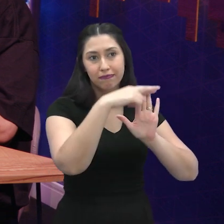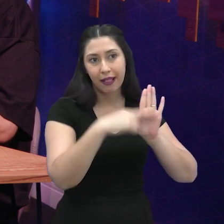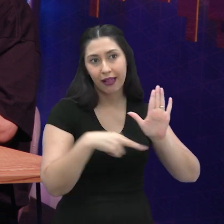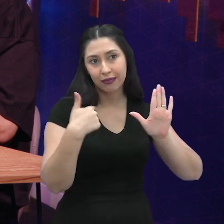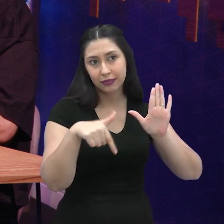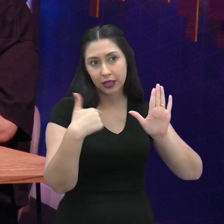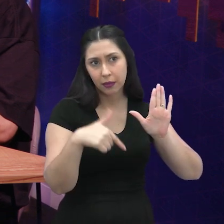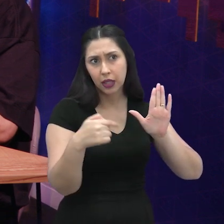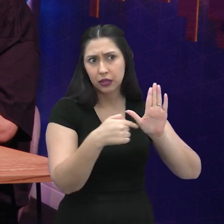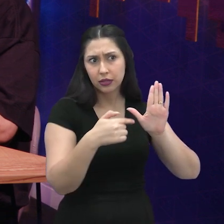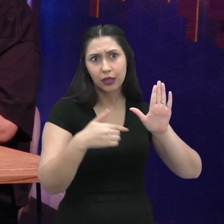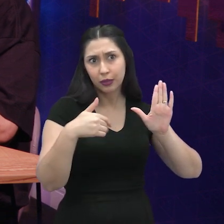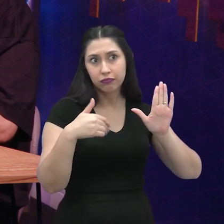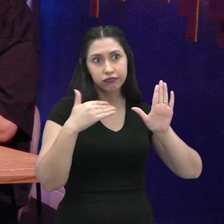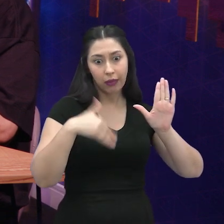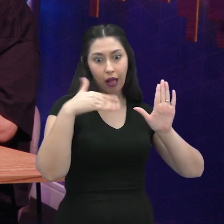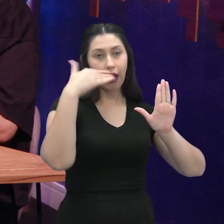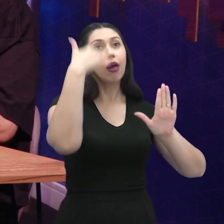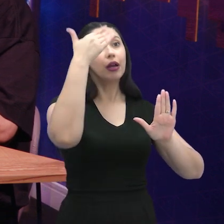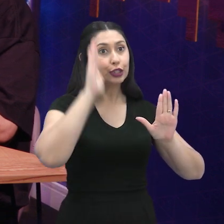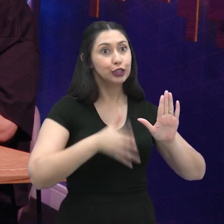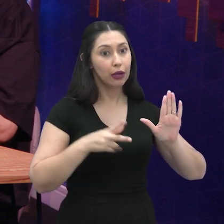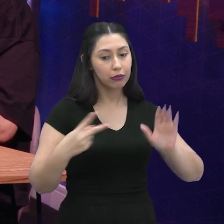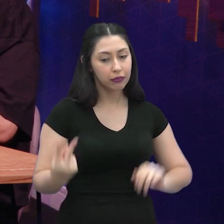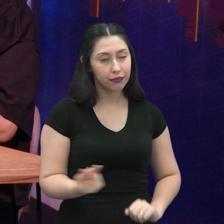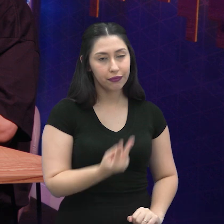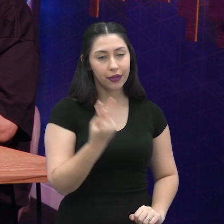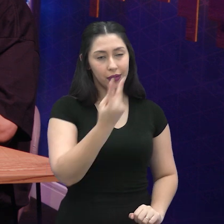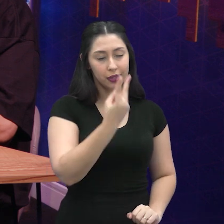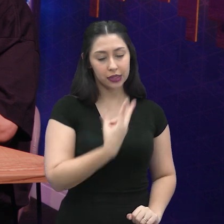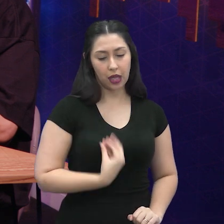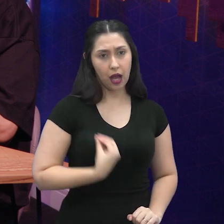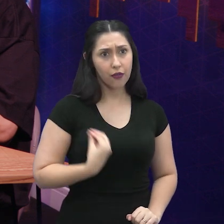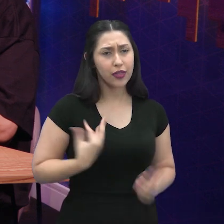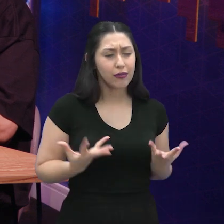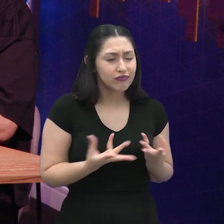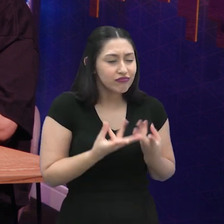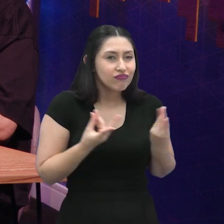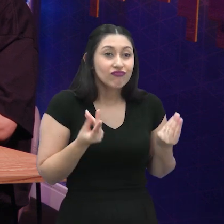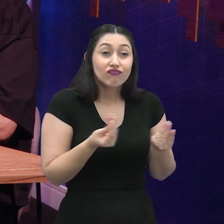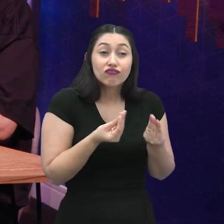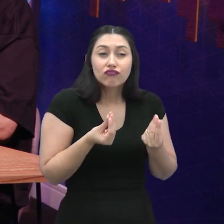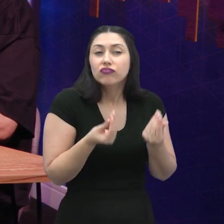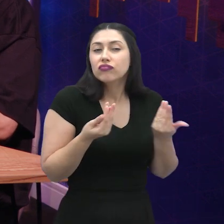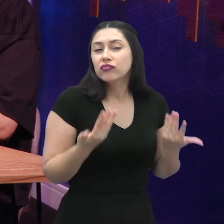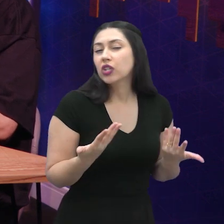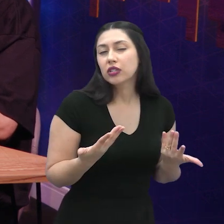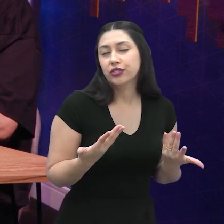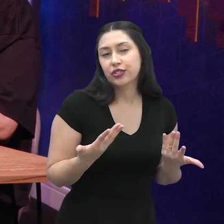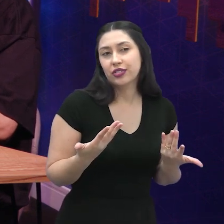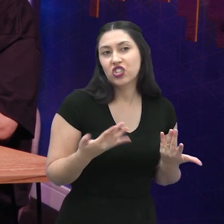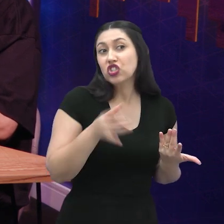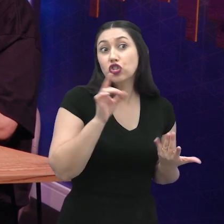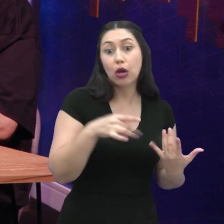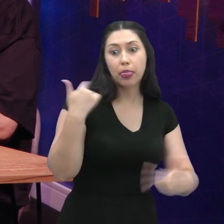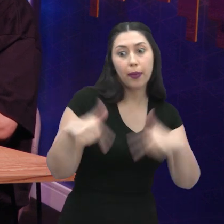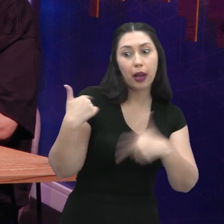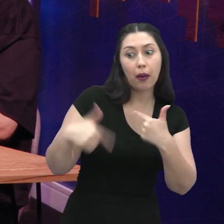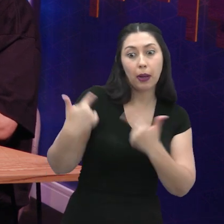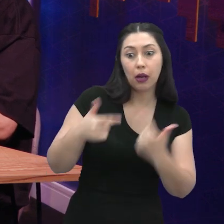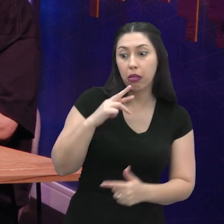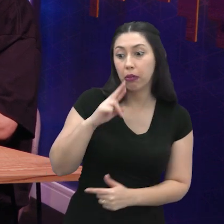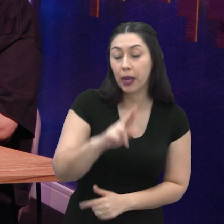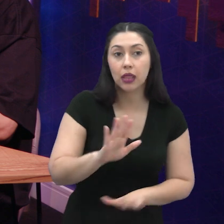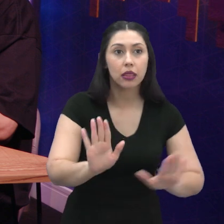de legislações trabalhistas que já estão mais avançadas, né, que valorizam muito o bem-estar para além